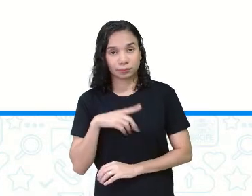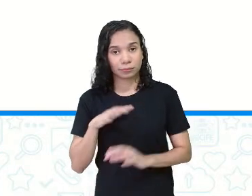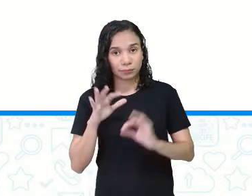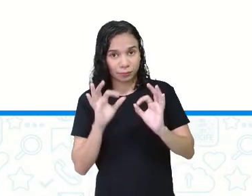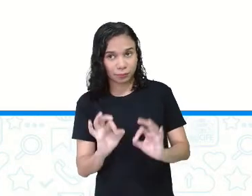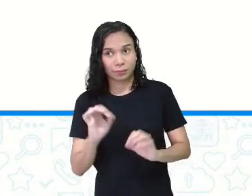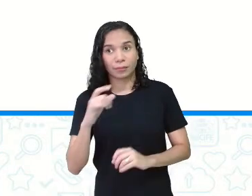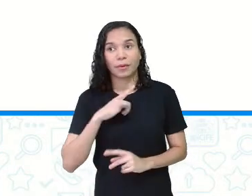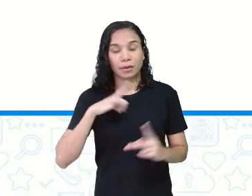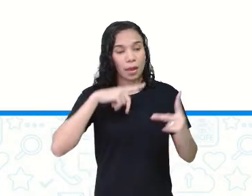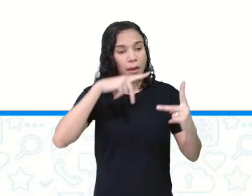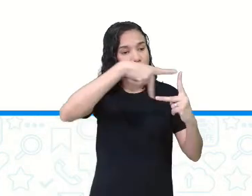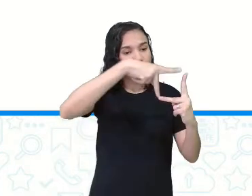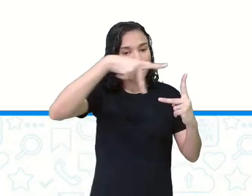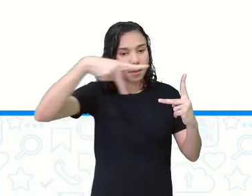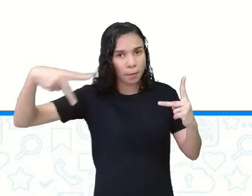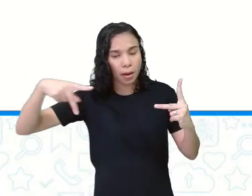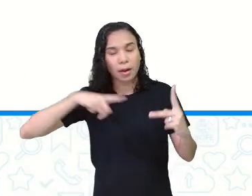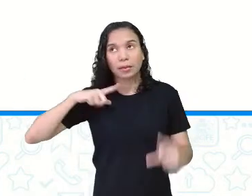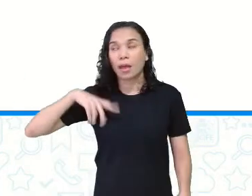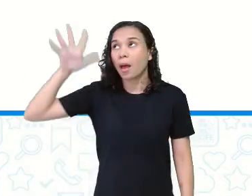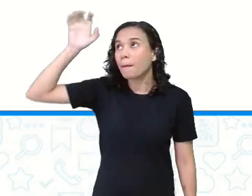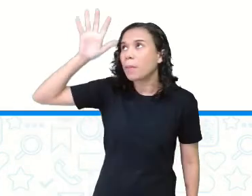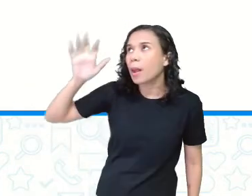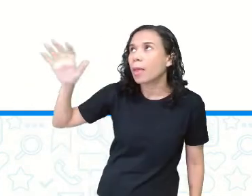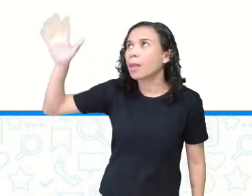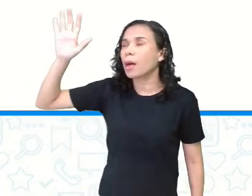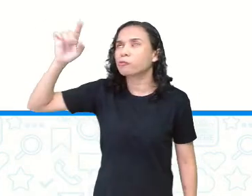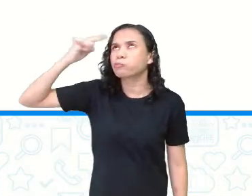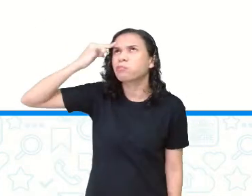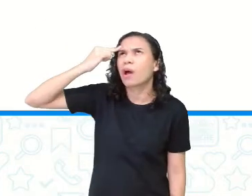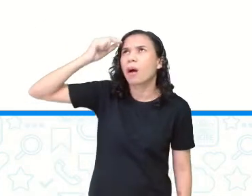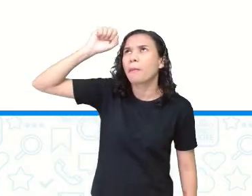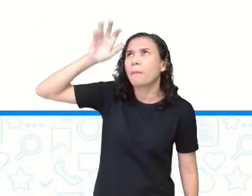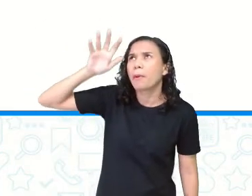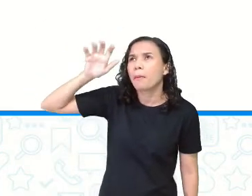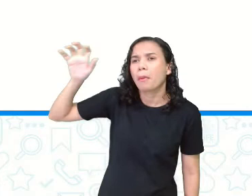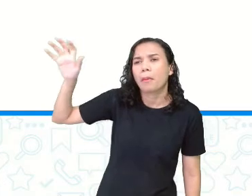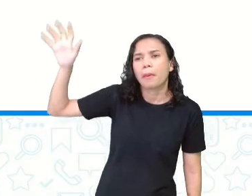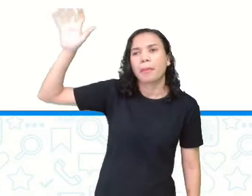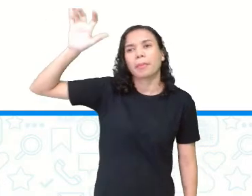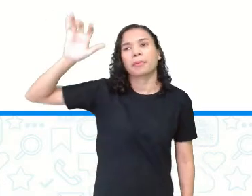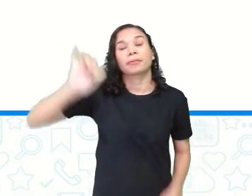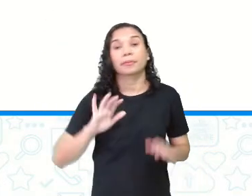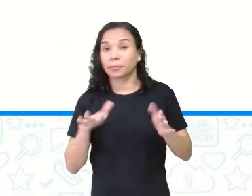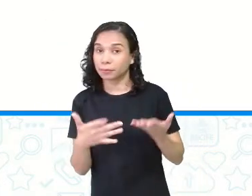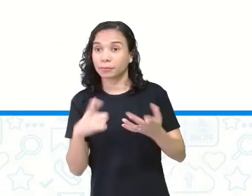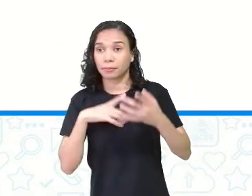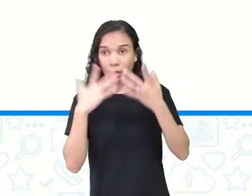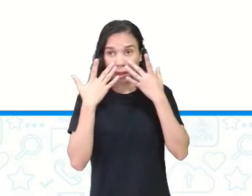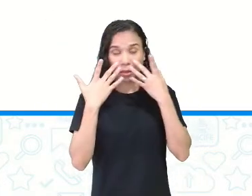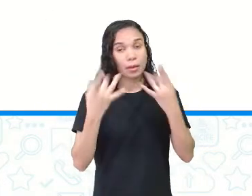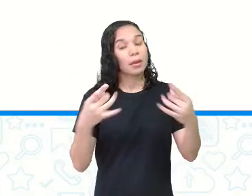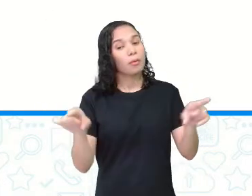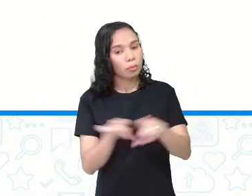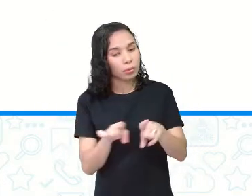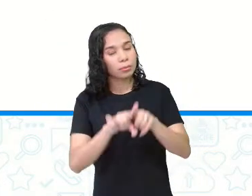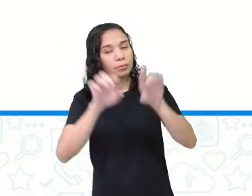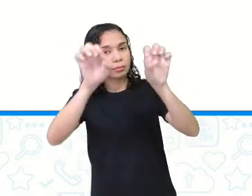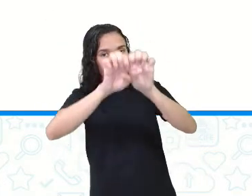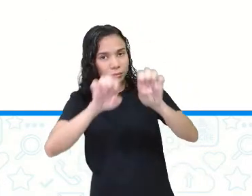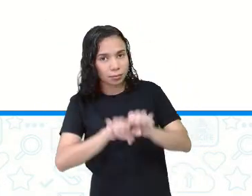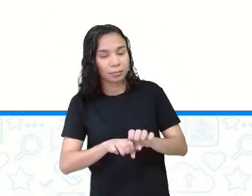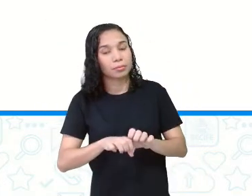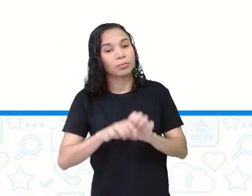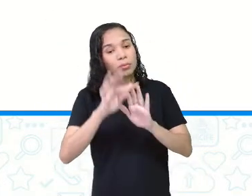Tem quadrinhos, tem os balões de fala, de pensamento, não é? Na tirinha. Então, preste atenção também na estrutura,